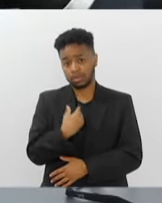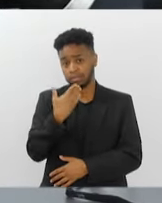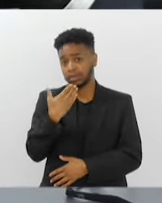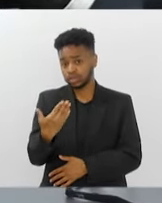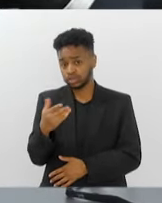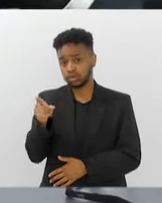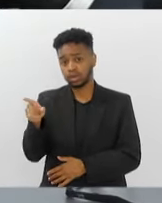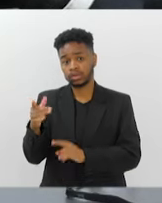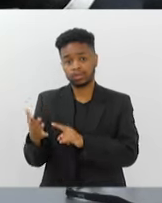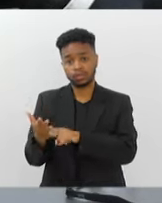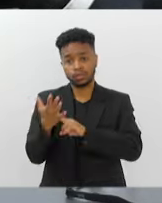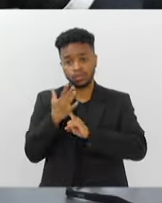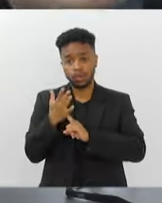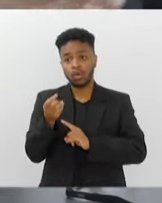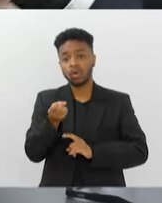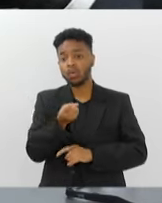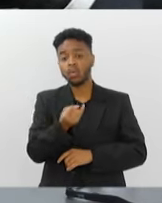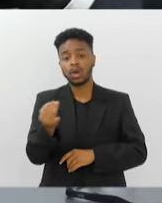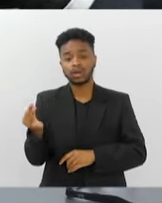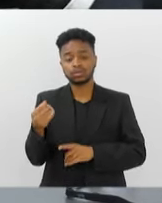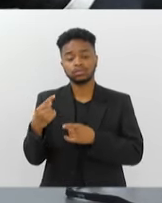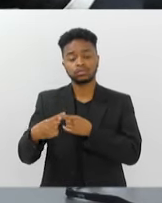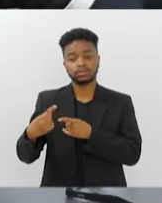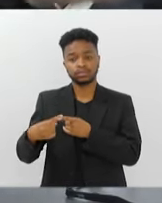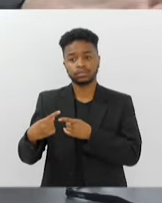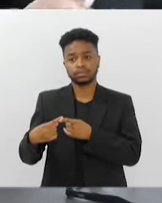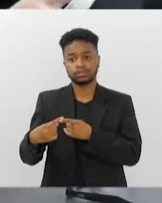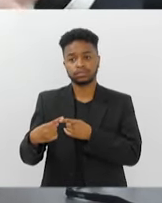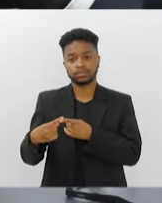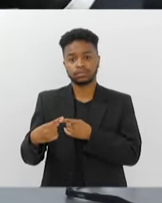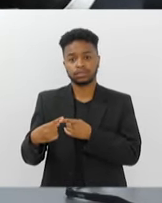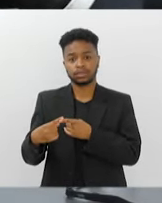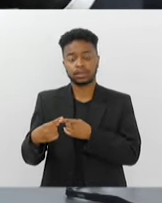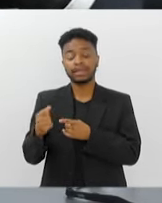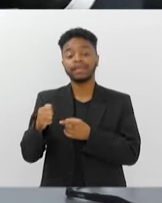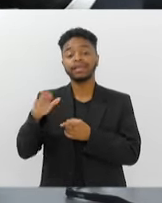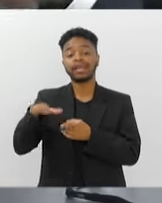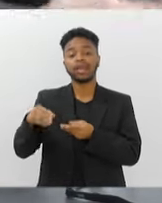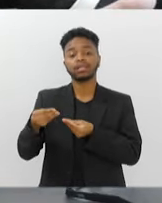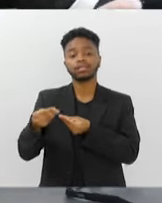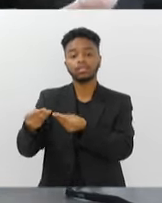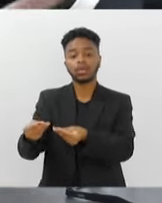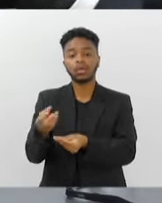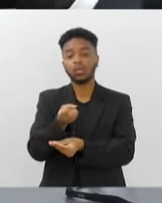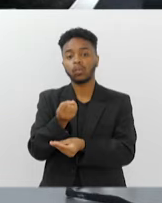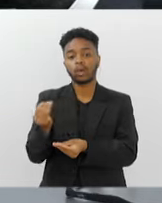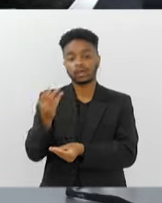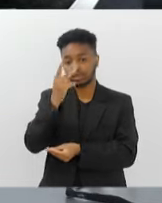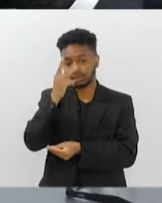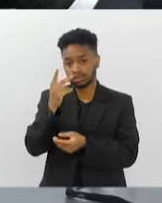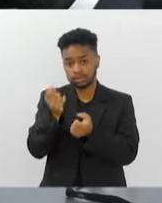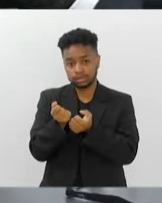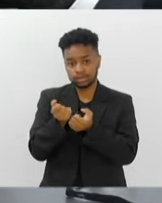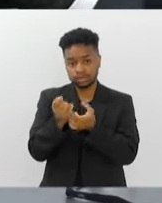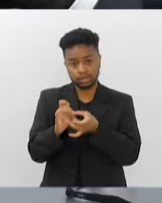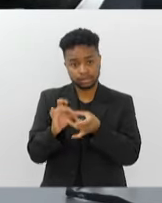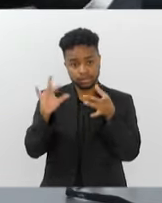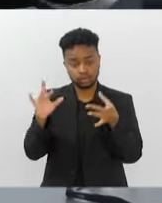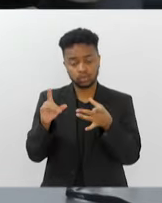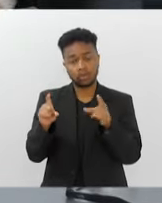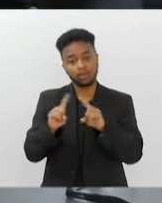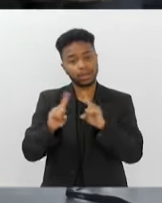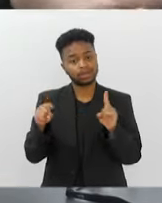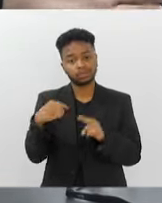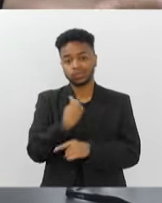que eles nos informassem Para quem para quem tá sendo destinado Qual é a quantidade disponibilizada e a gente não tem